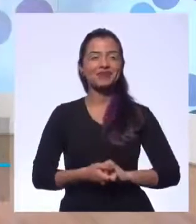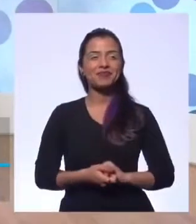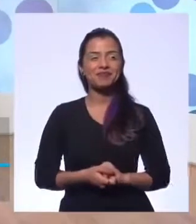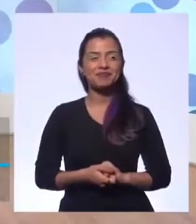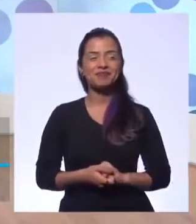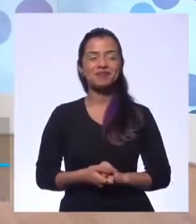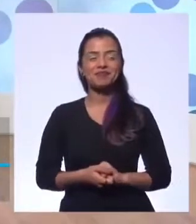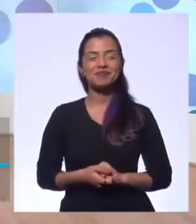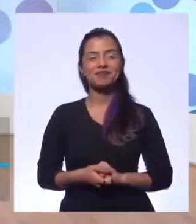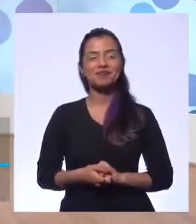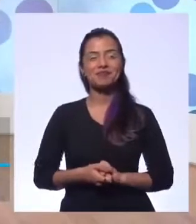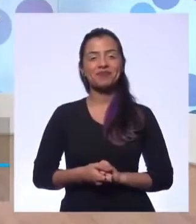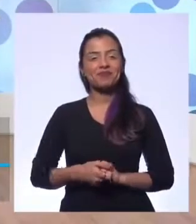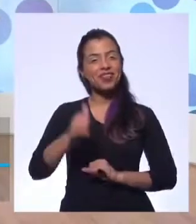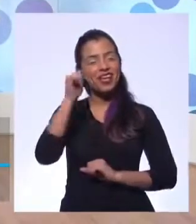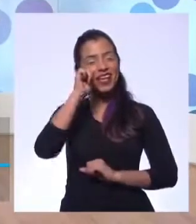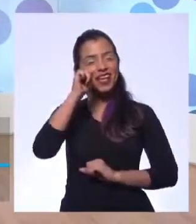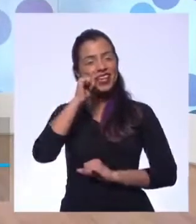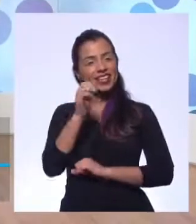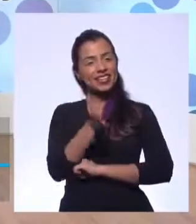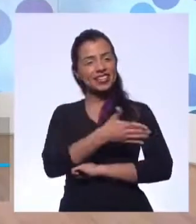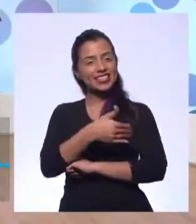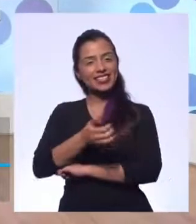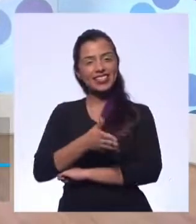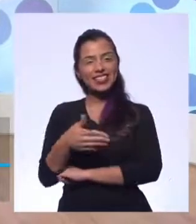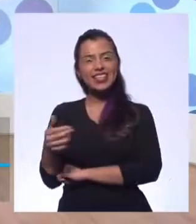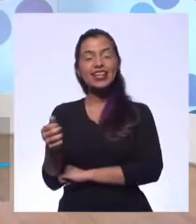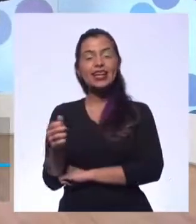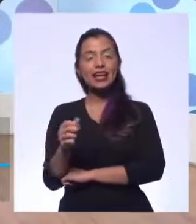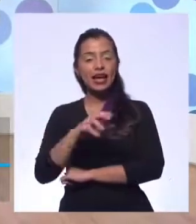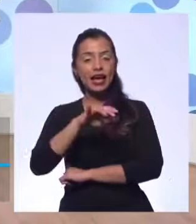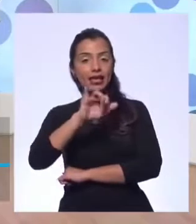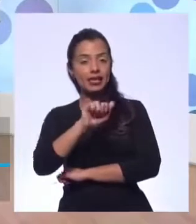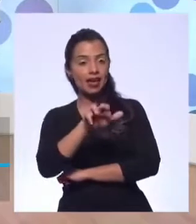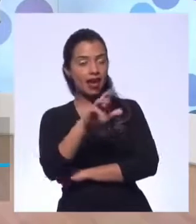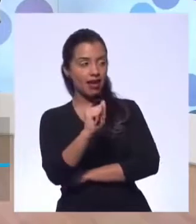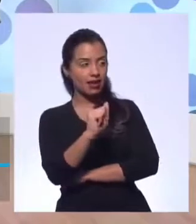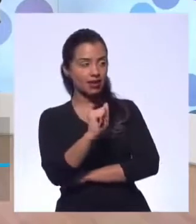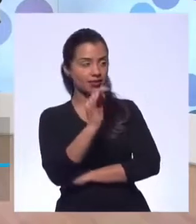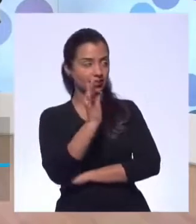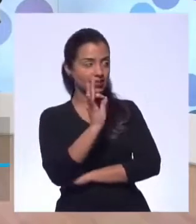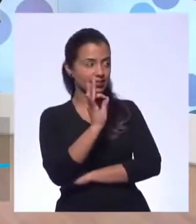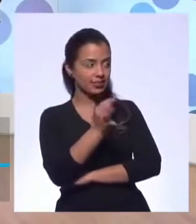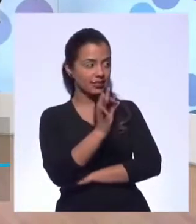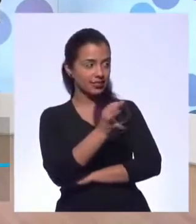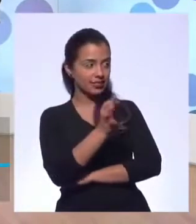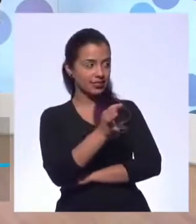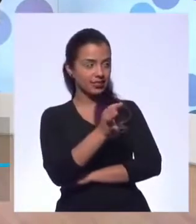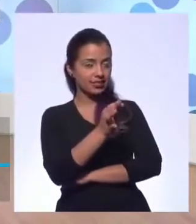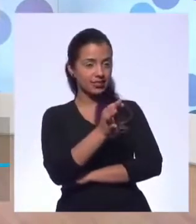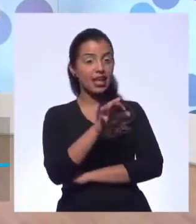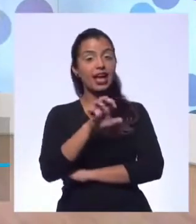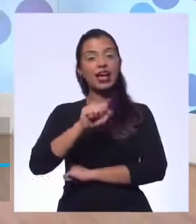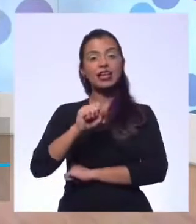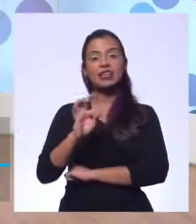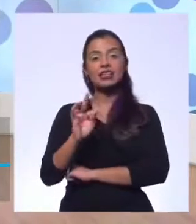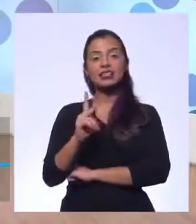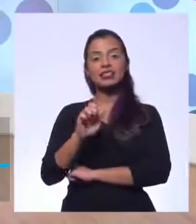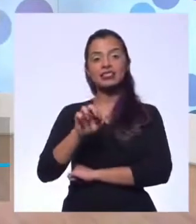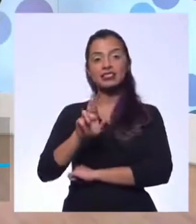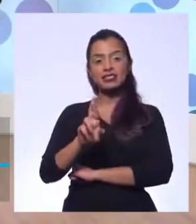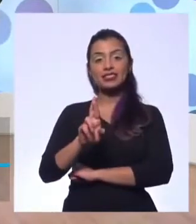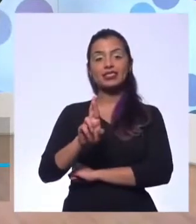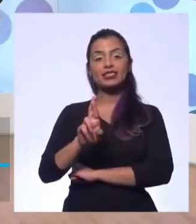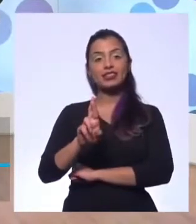Ah, tá. A história oficial Esther. era a lenda da Yara, gente? Esther. A Esther falou que a lenda oficial era a lenda da